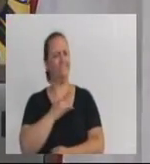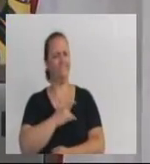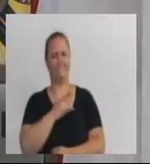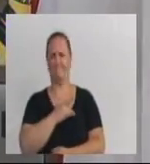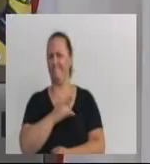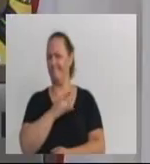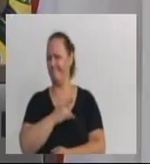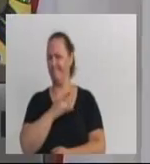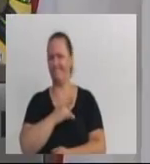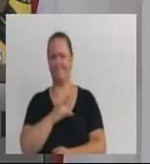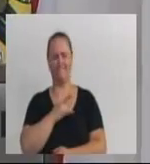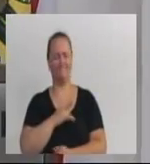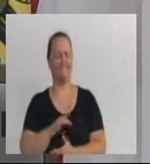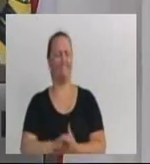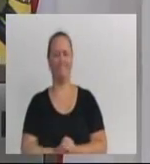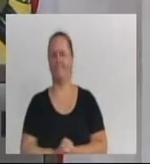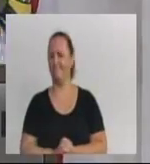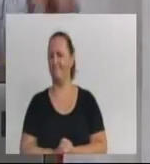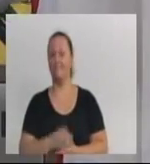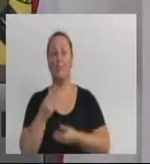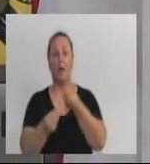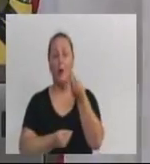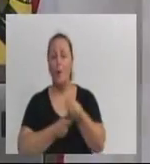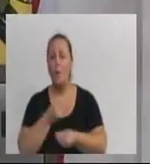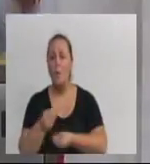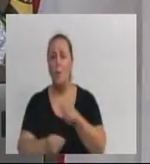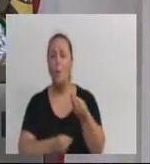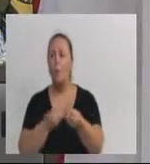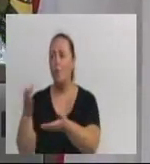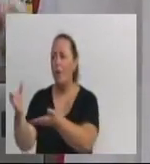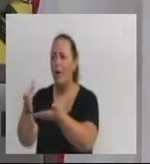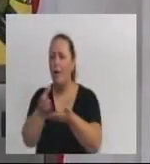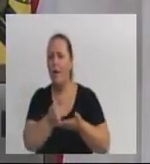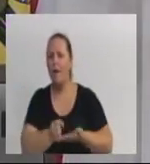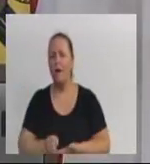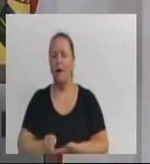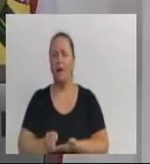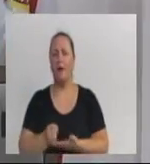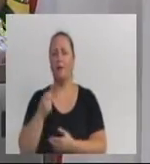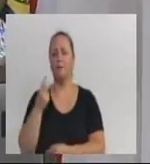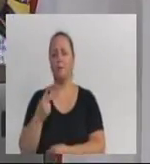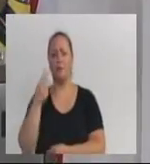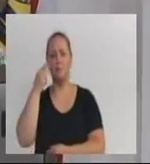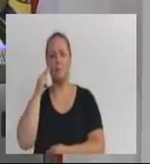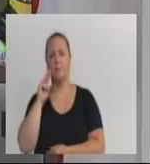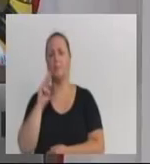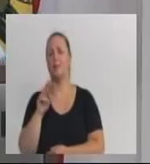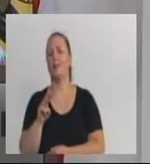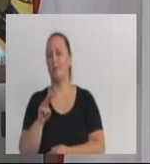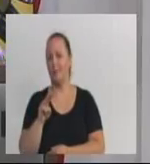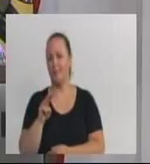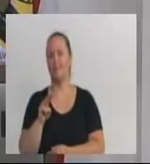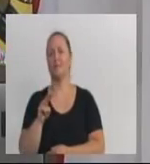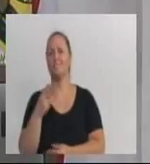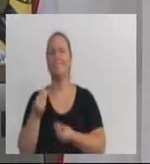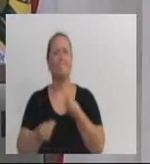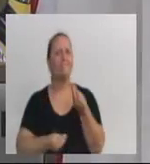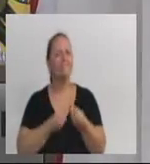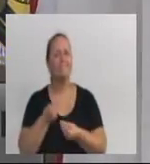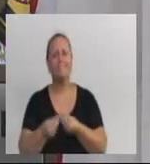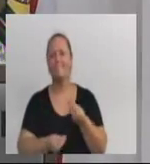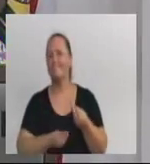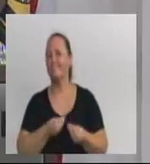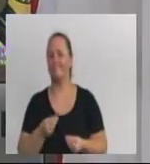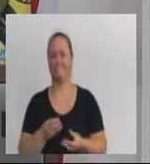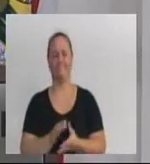é lamentável a retirada de 2 milhões da receita corrente líquida, recurso materializado para aportar na